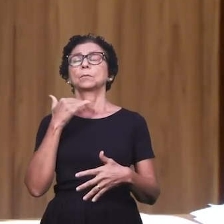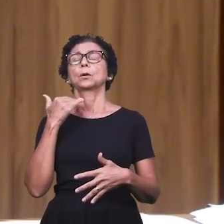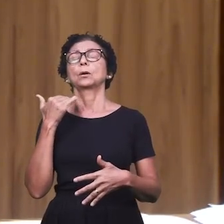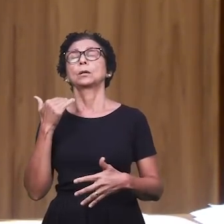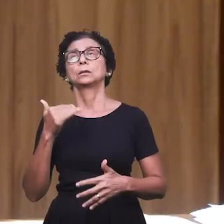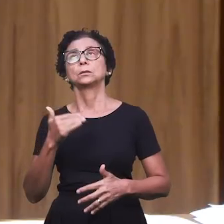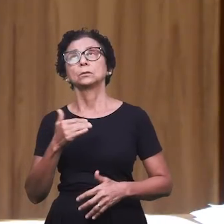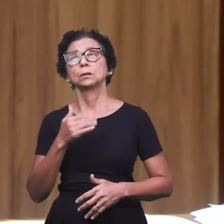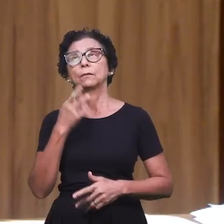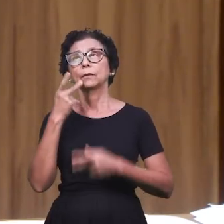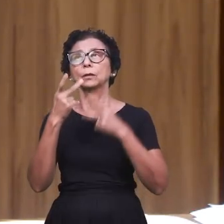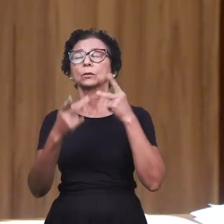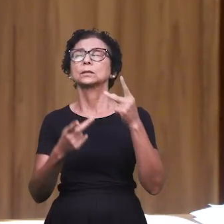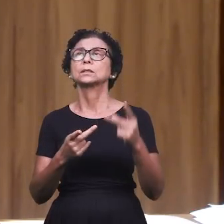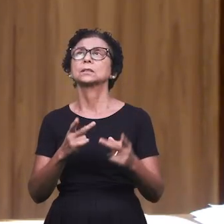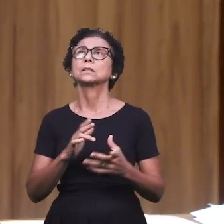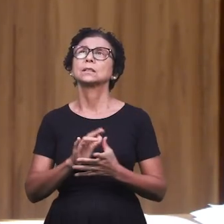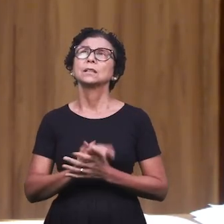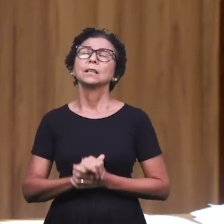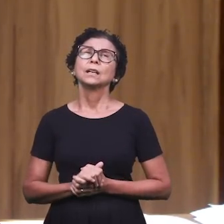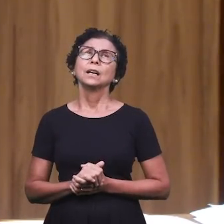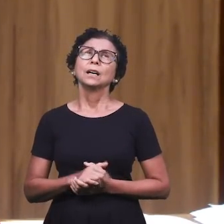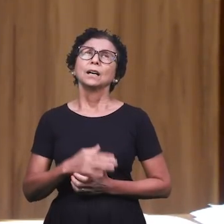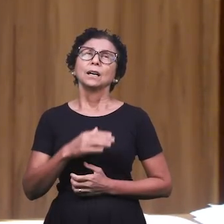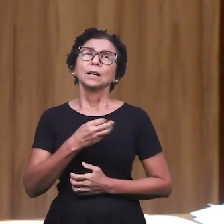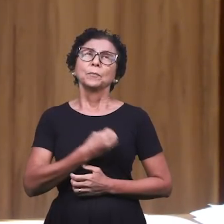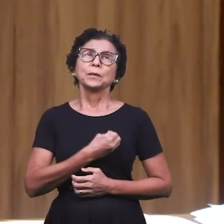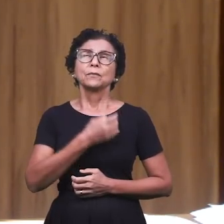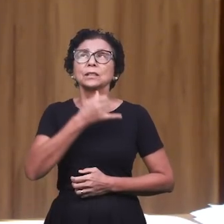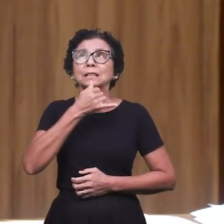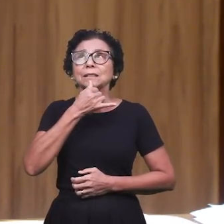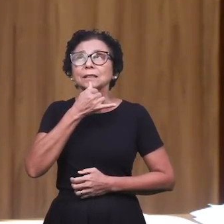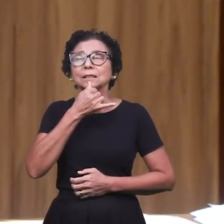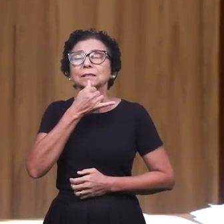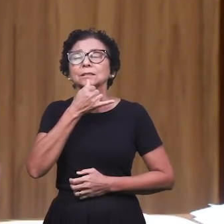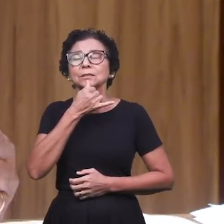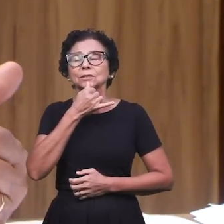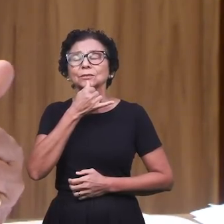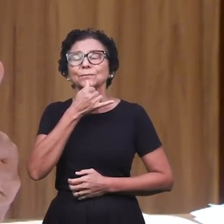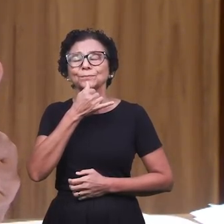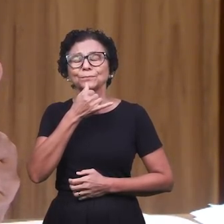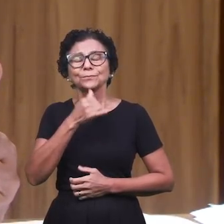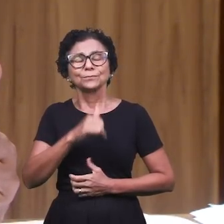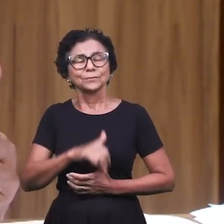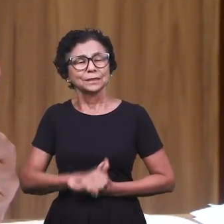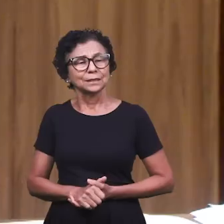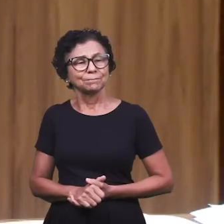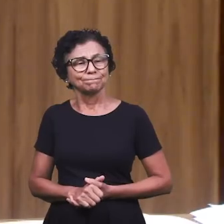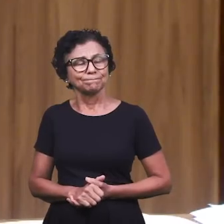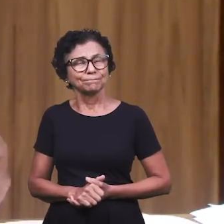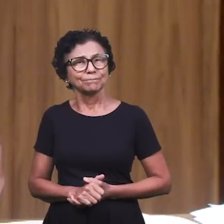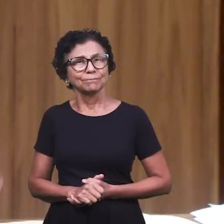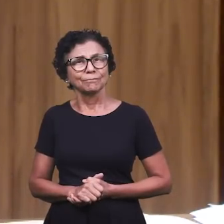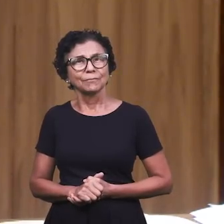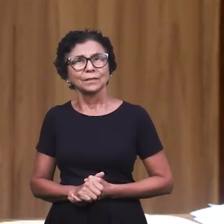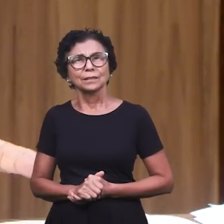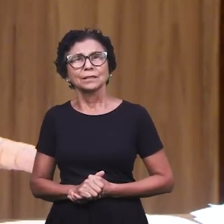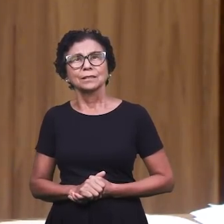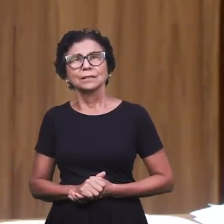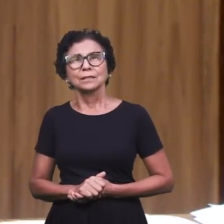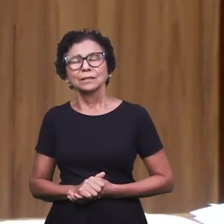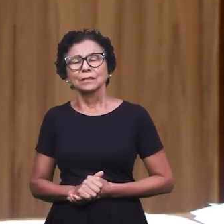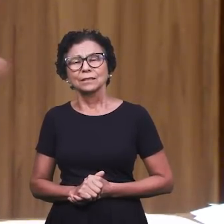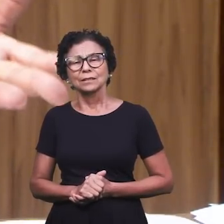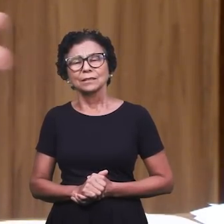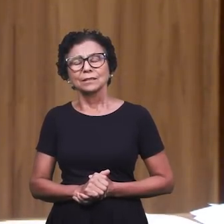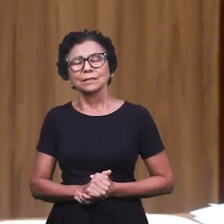ser. A minha vida é muito triste. Ele contando os evangélicos, muitos evangélicos morrem, sabe para onde